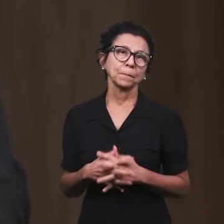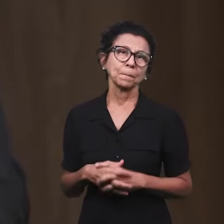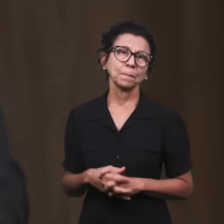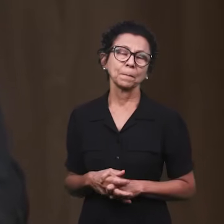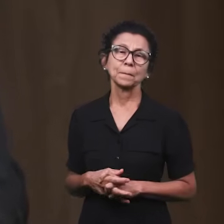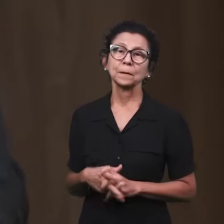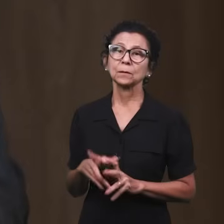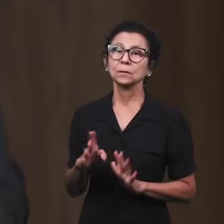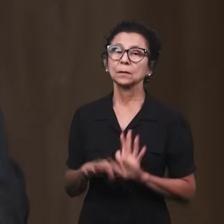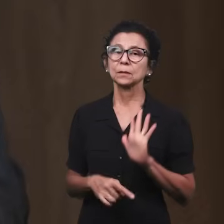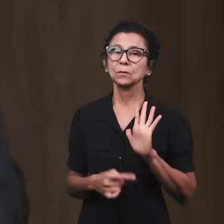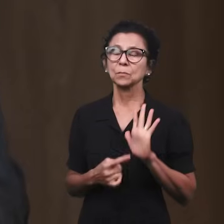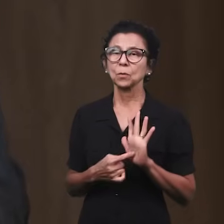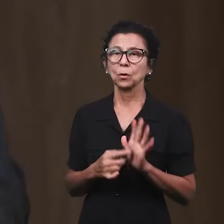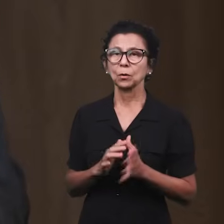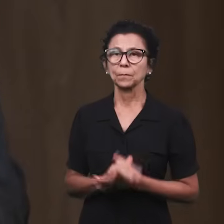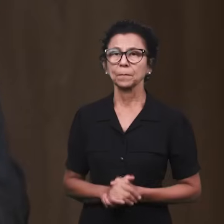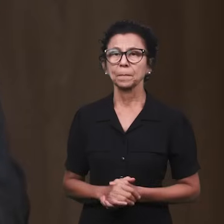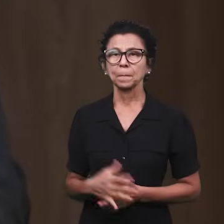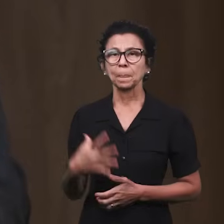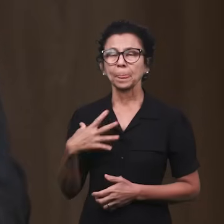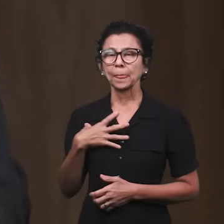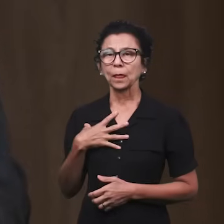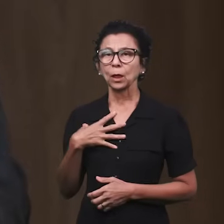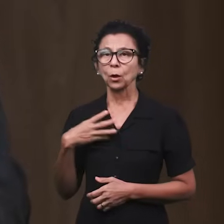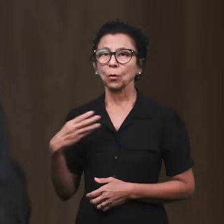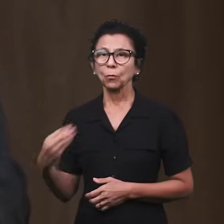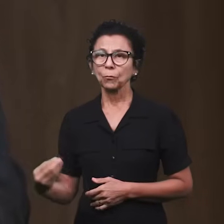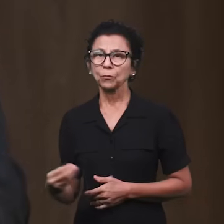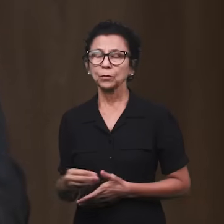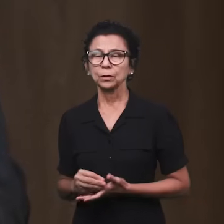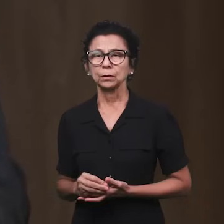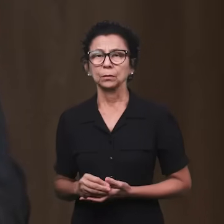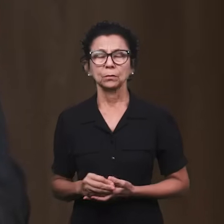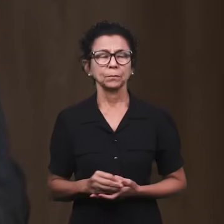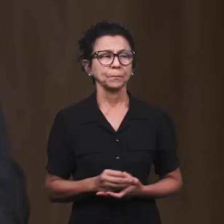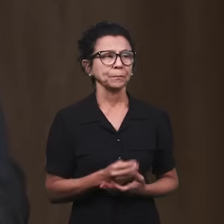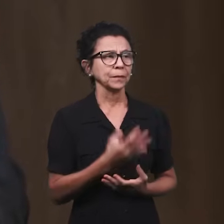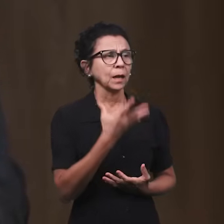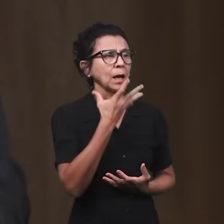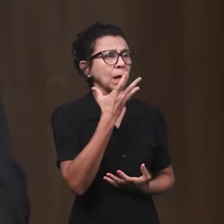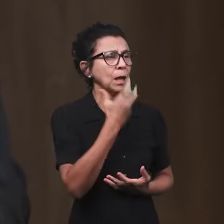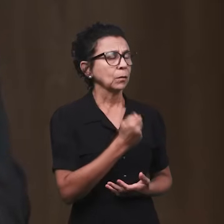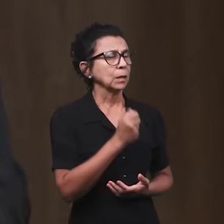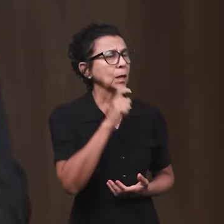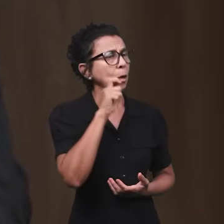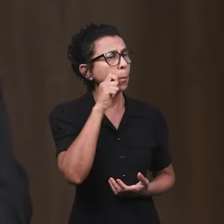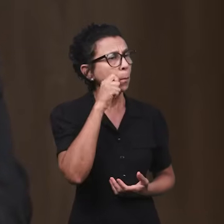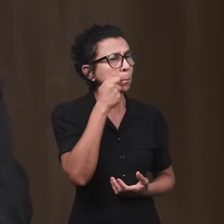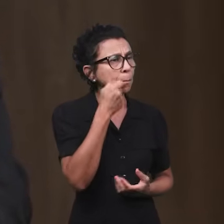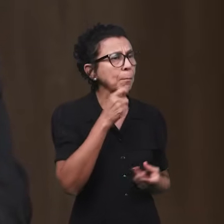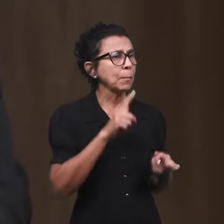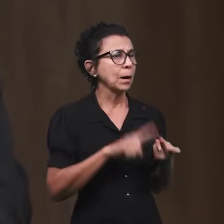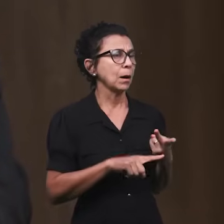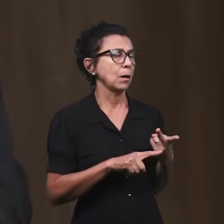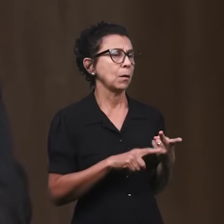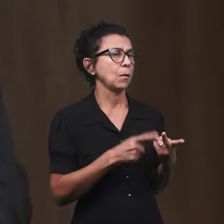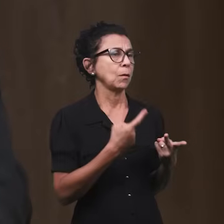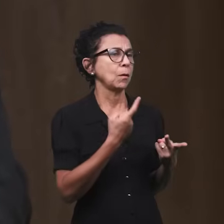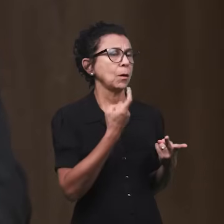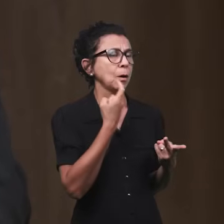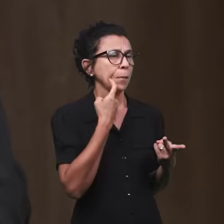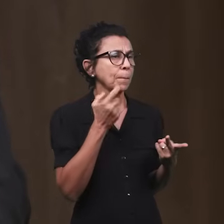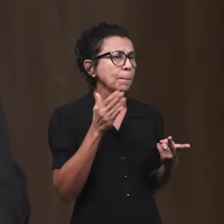pode um filho pedir pão? Pode um filho pedir peixe? Pode um filho pedir um ovo?